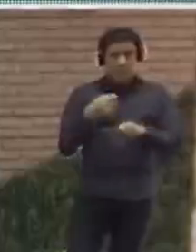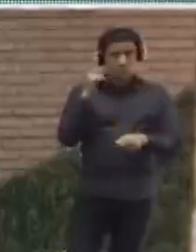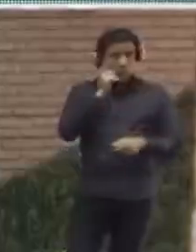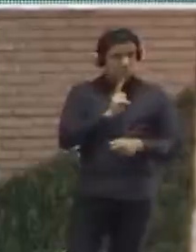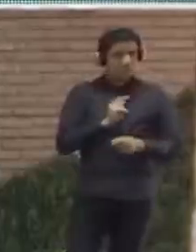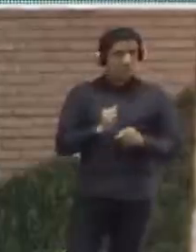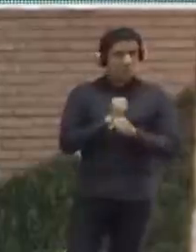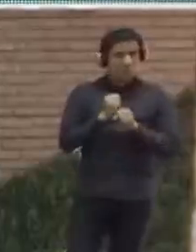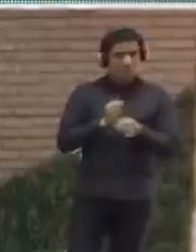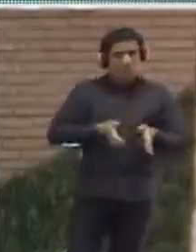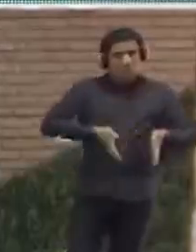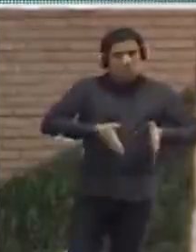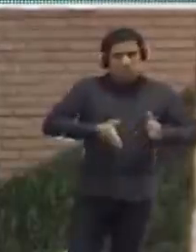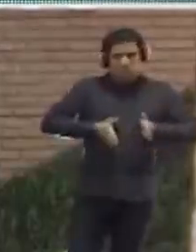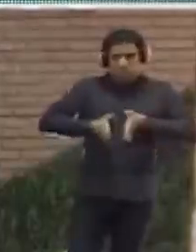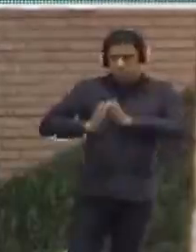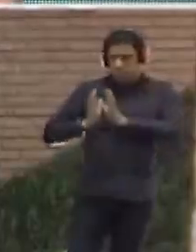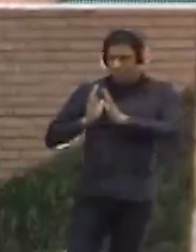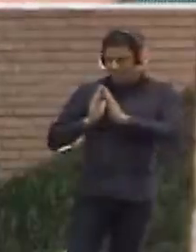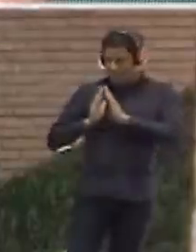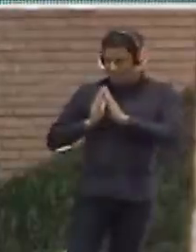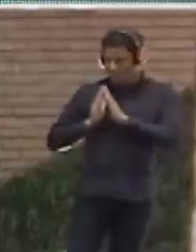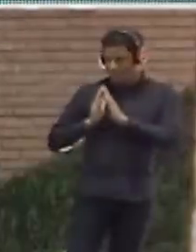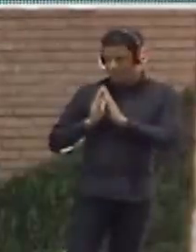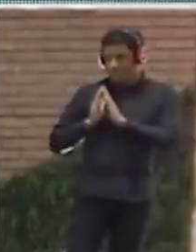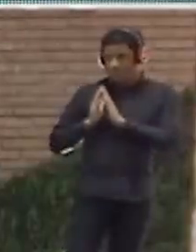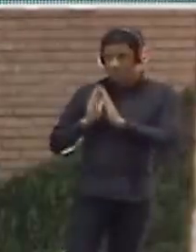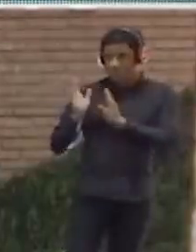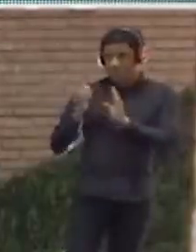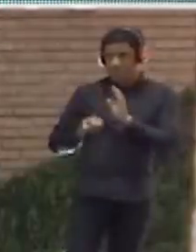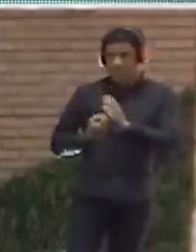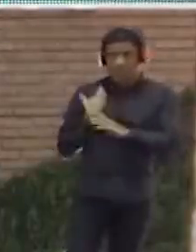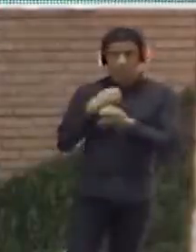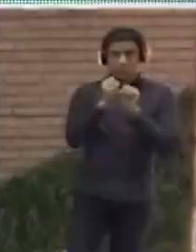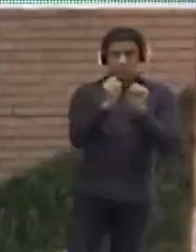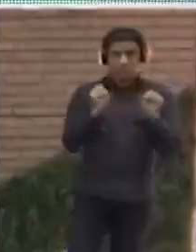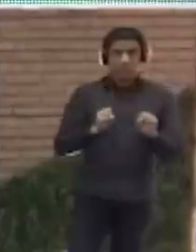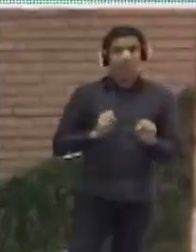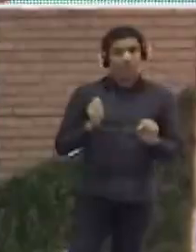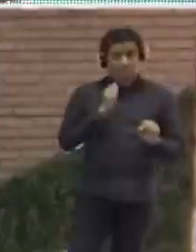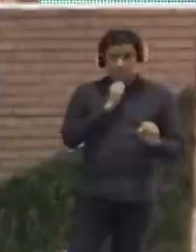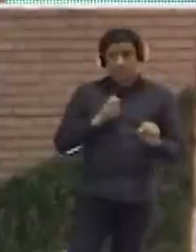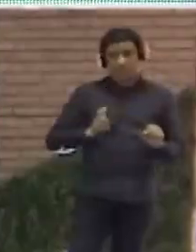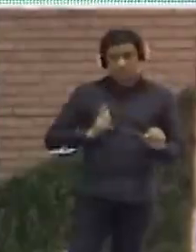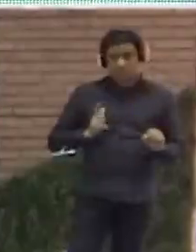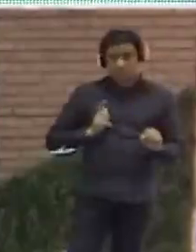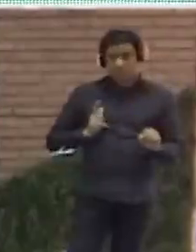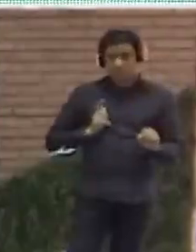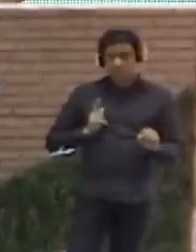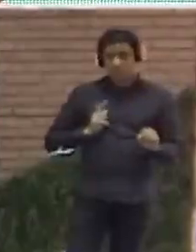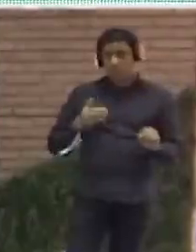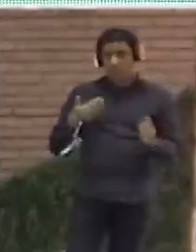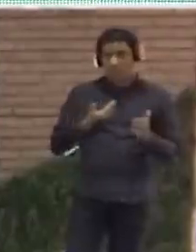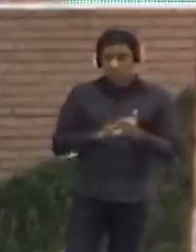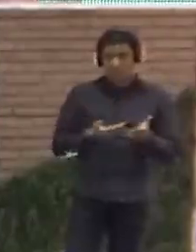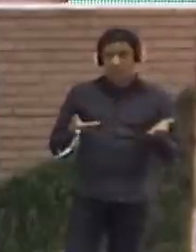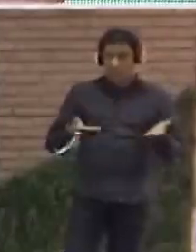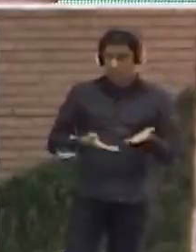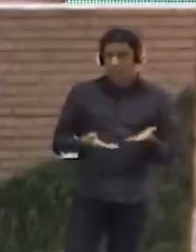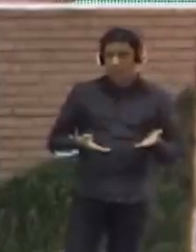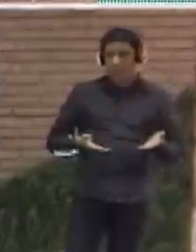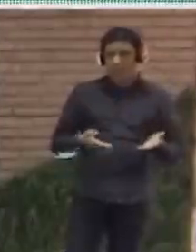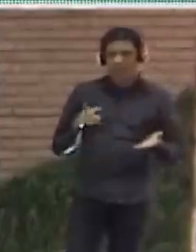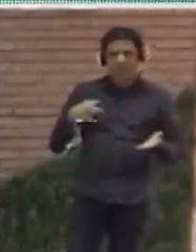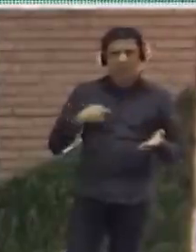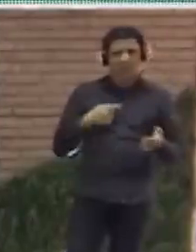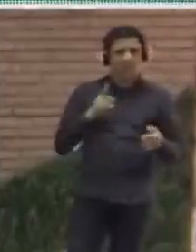nosso governo, ele criou um sistema que ainda existe e que foi, na verdade, garantido